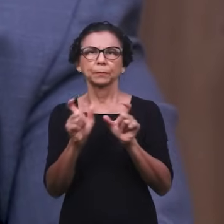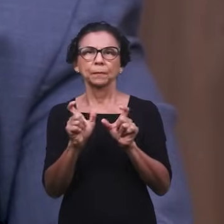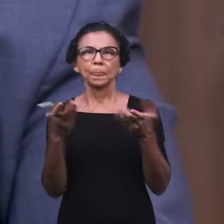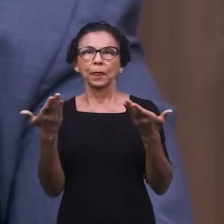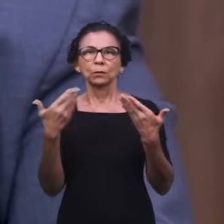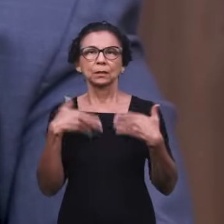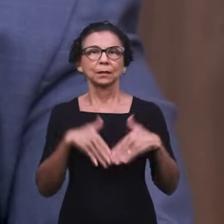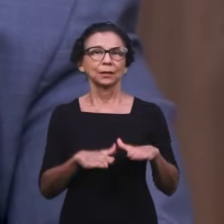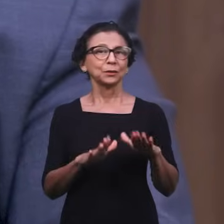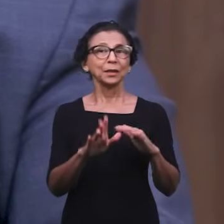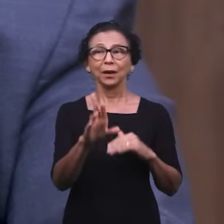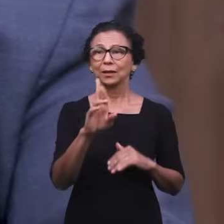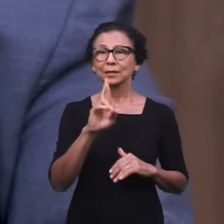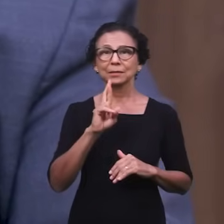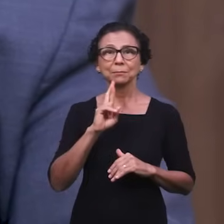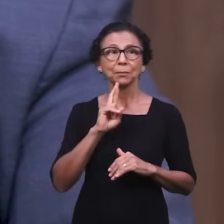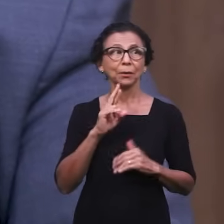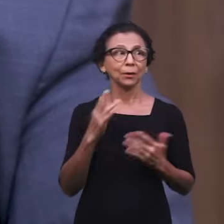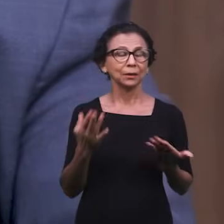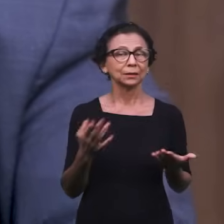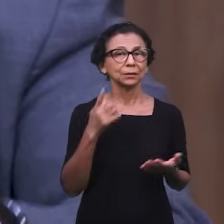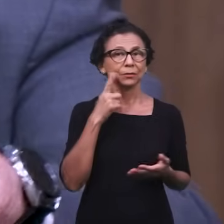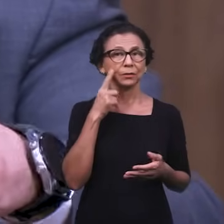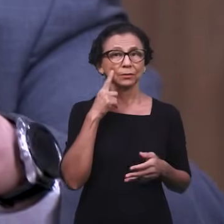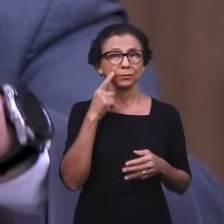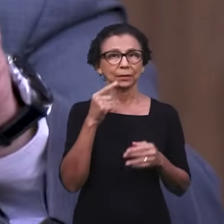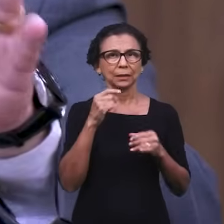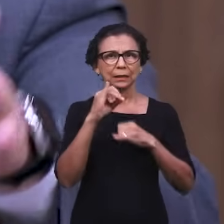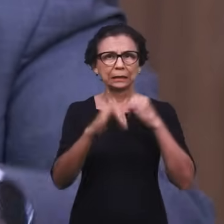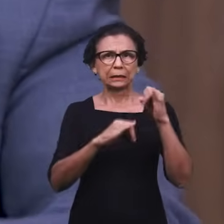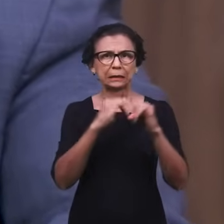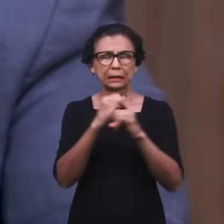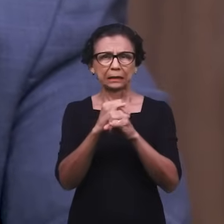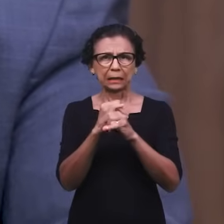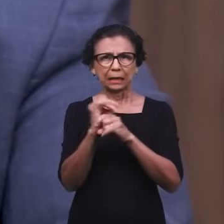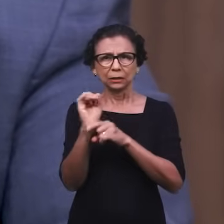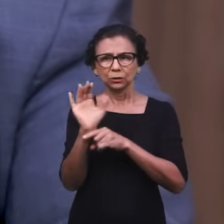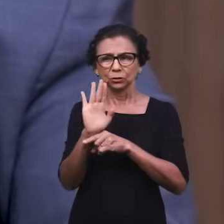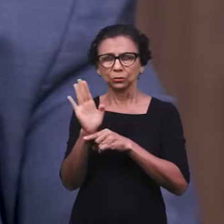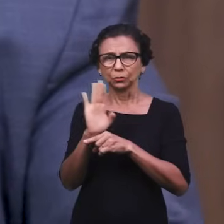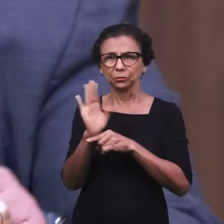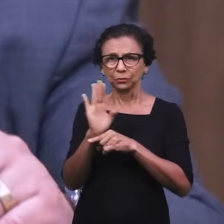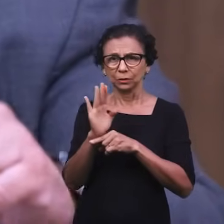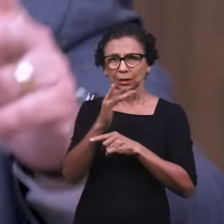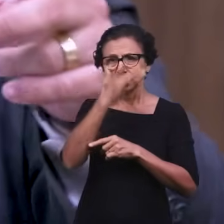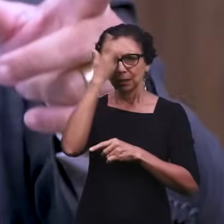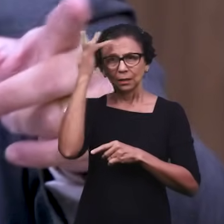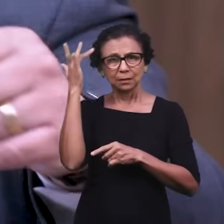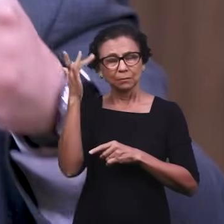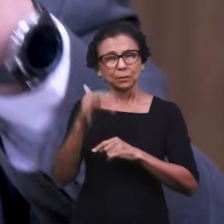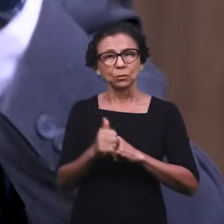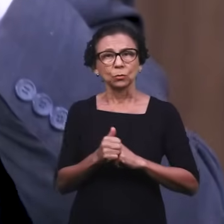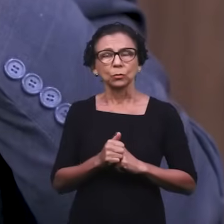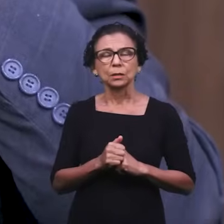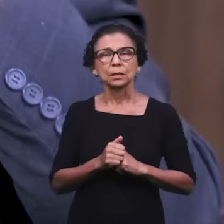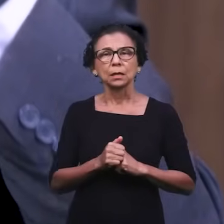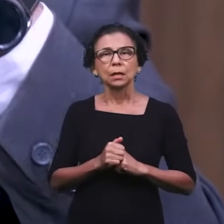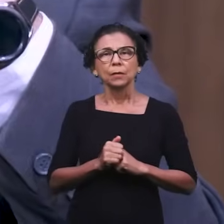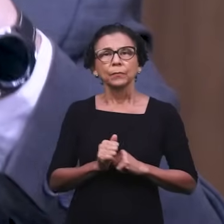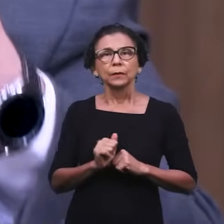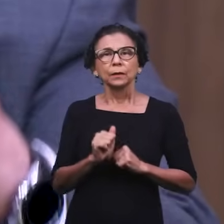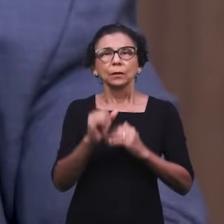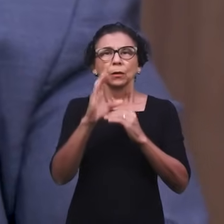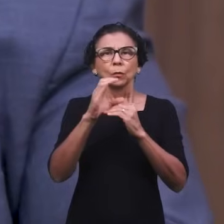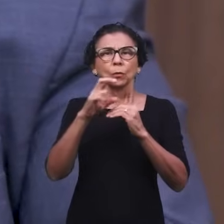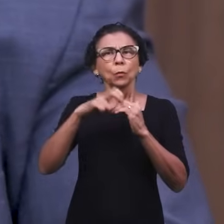mais natural. Ao ponto de a gente ver vídeos na internet de pessoas que usam essa inteligência para pedir uma pizza e outra pessoa que está do